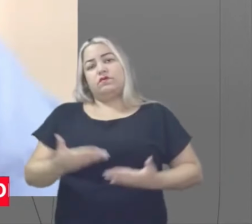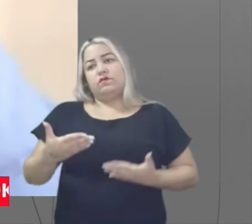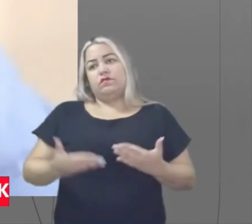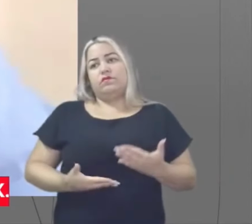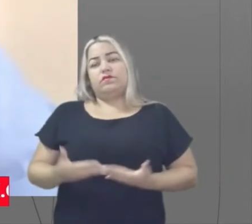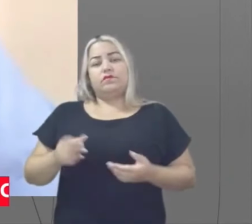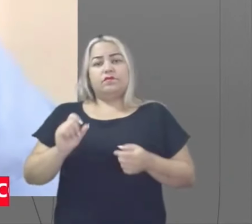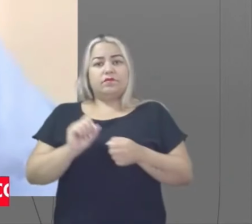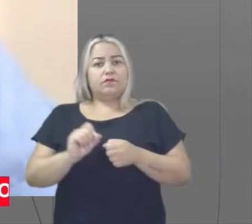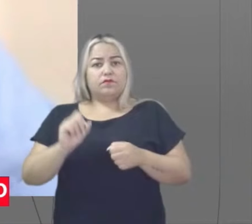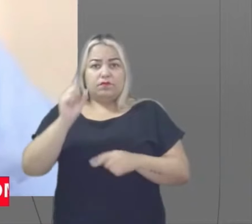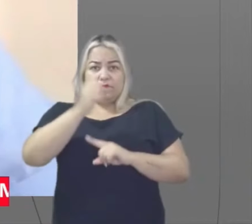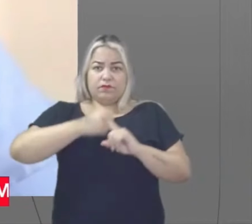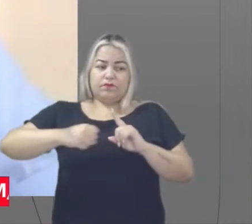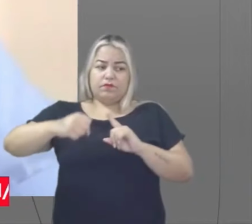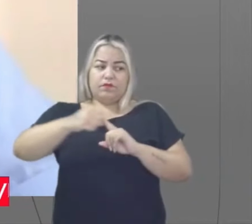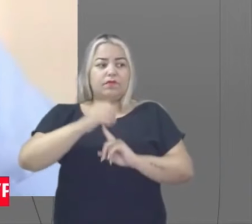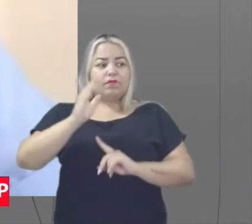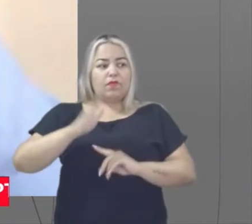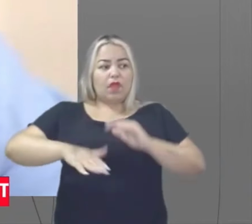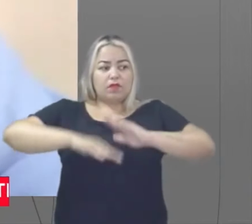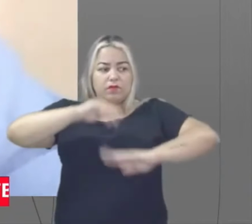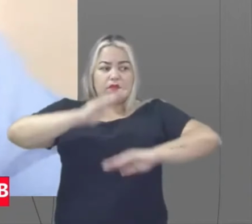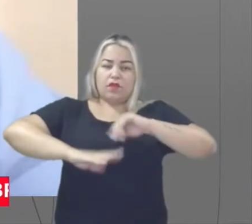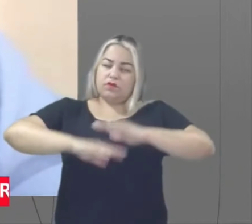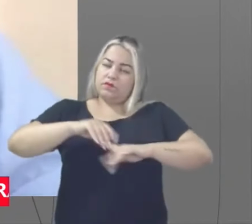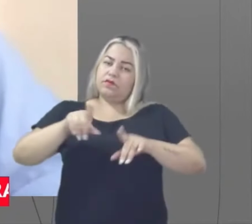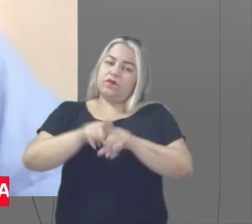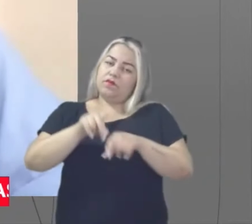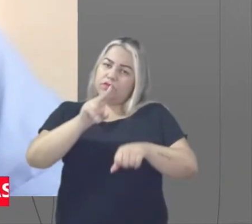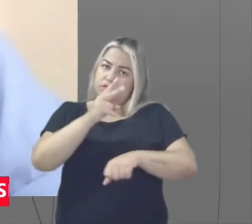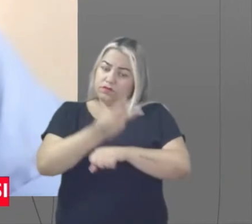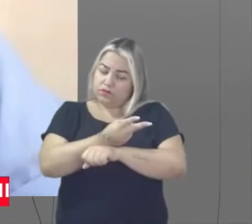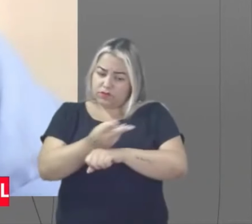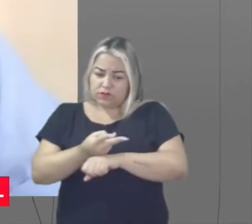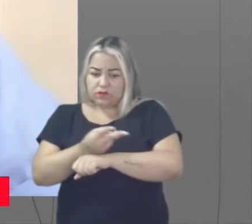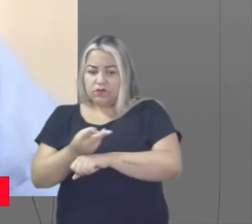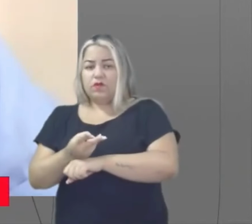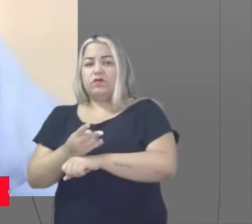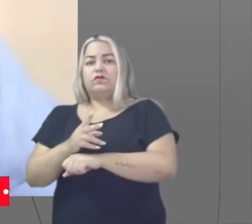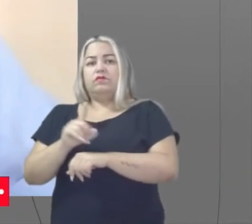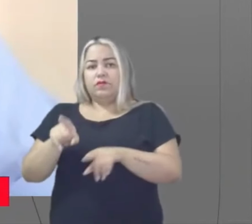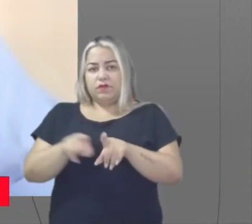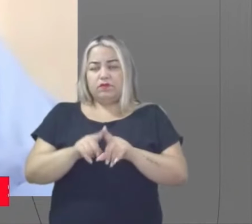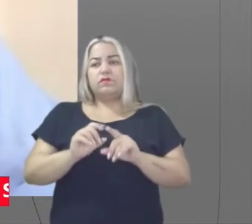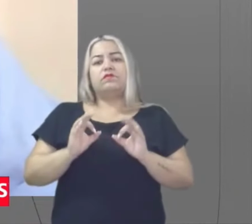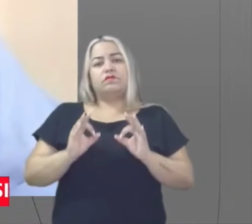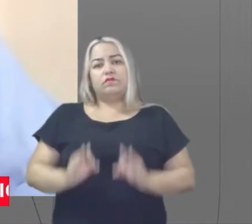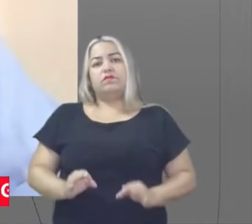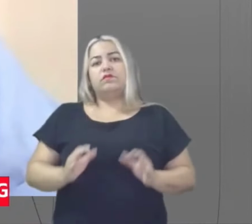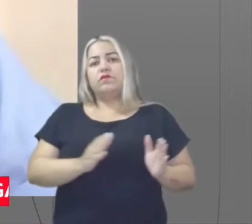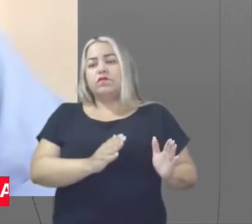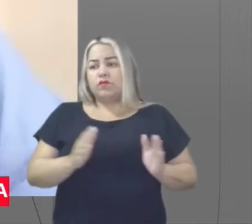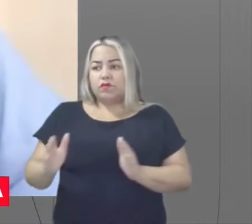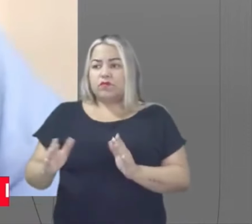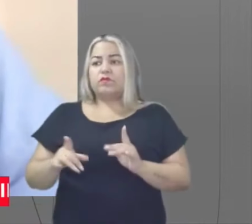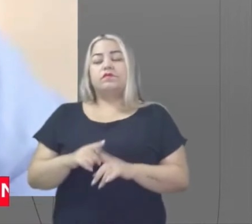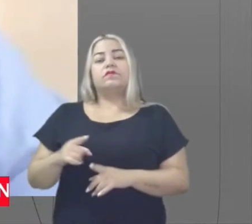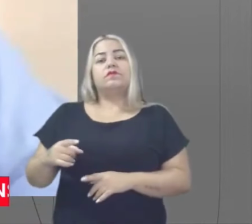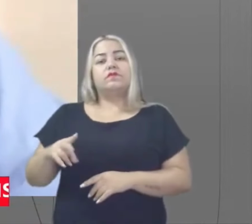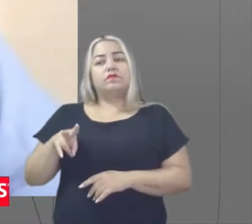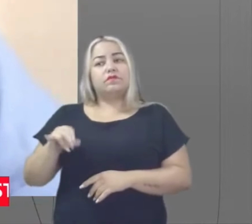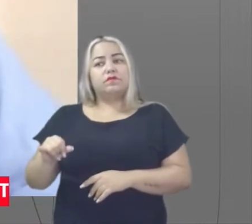à sociedade. Então a gente está atuando, estamos vigilantes e a gente tem certeza absoluta que num curto espaço de tempo isso